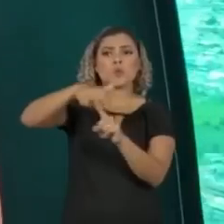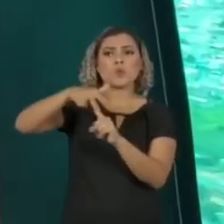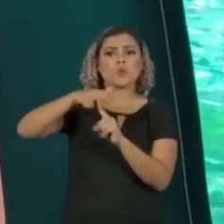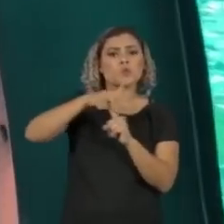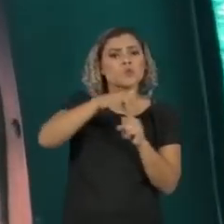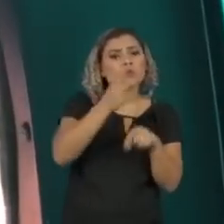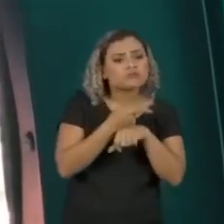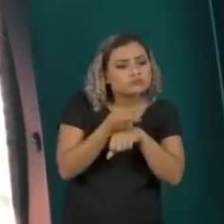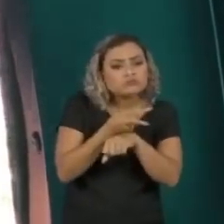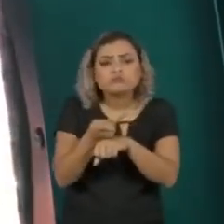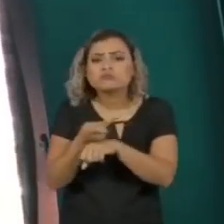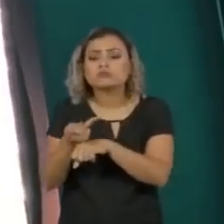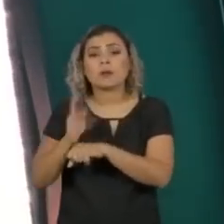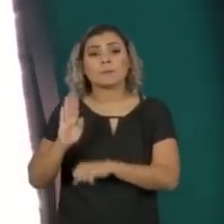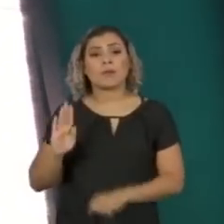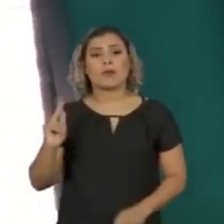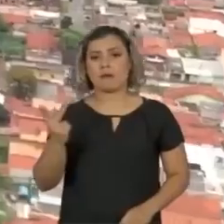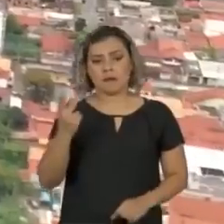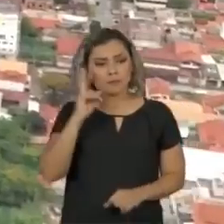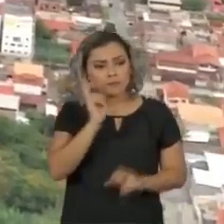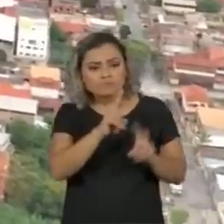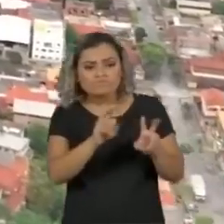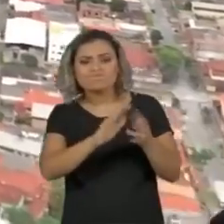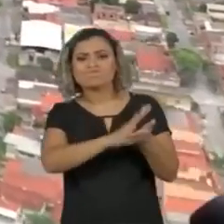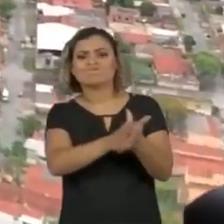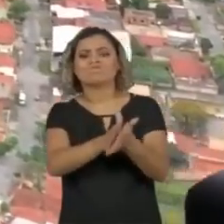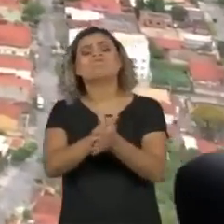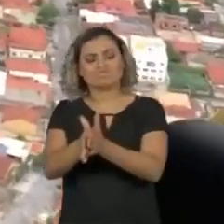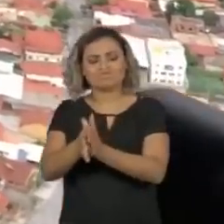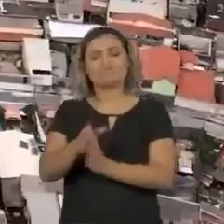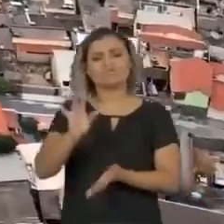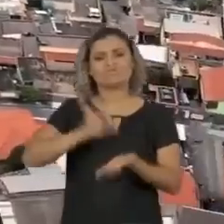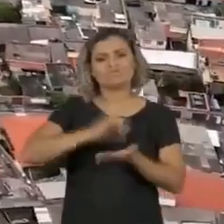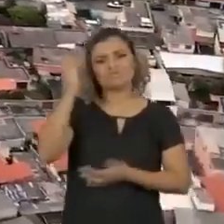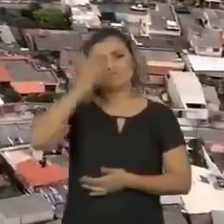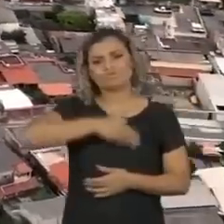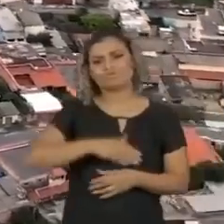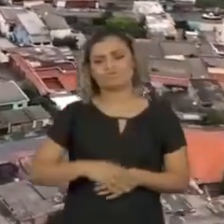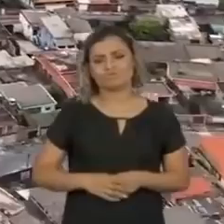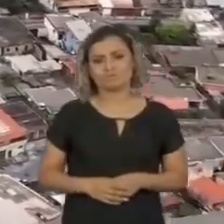região metropolitana de Belo Horizonte para ver os estragos causados pelas chuvas.